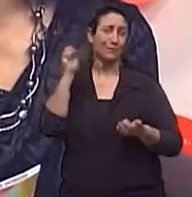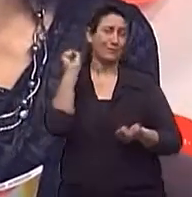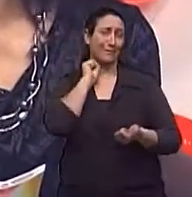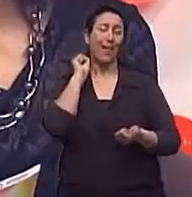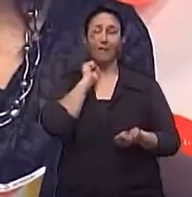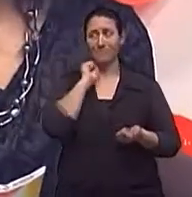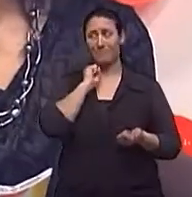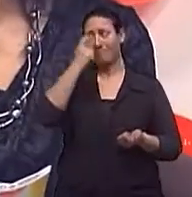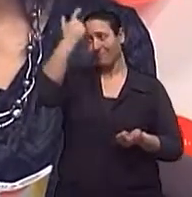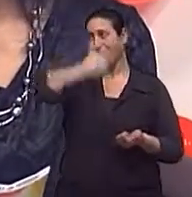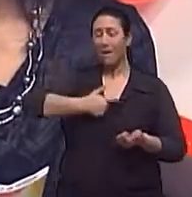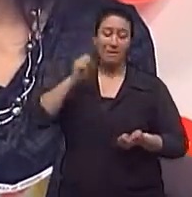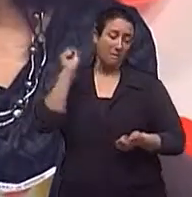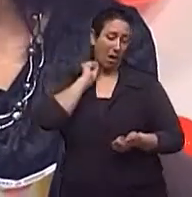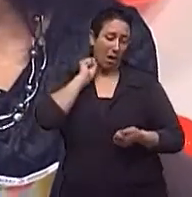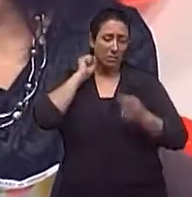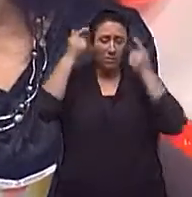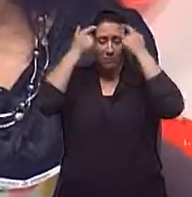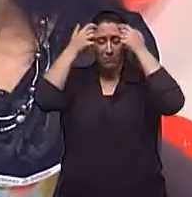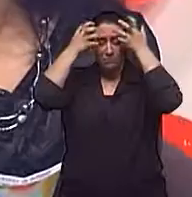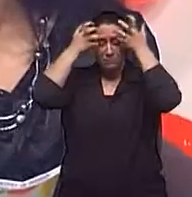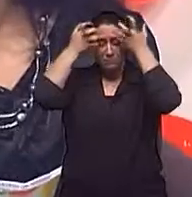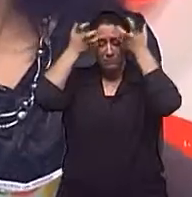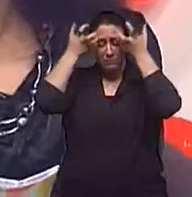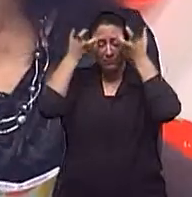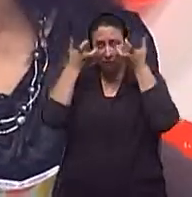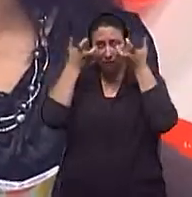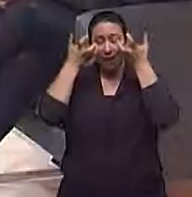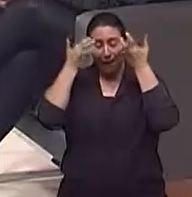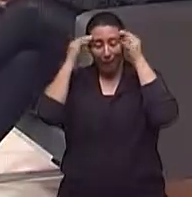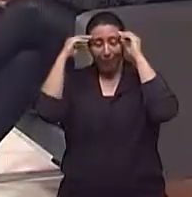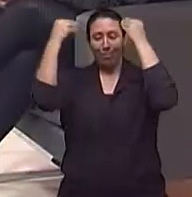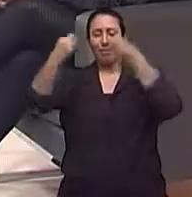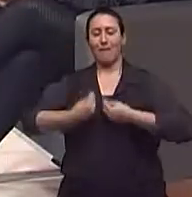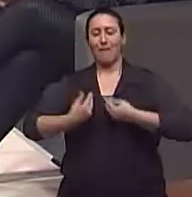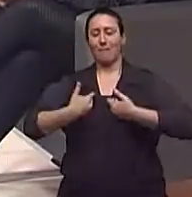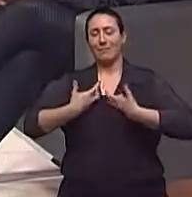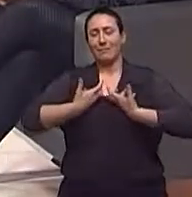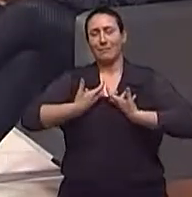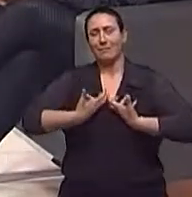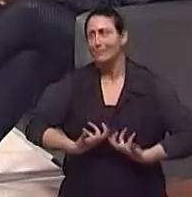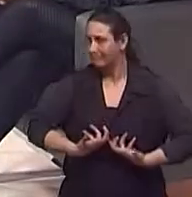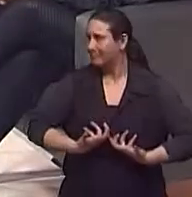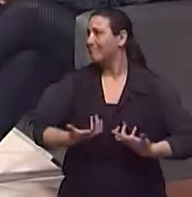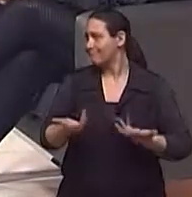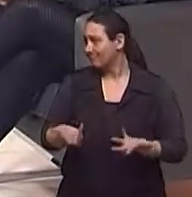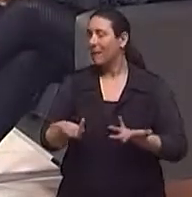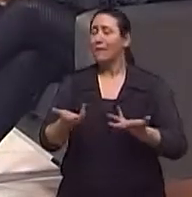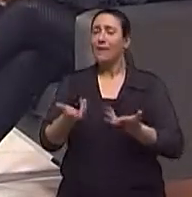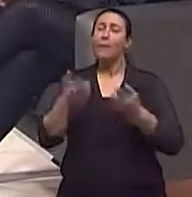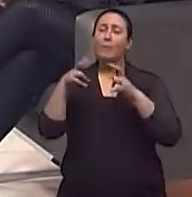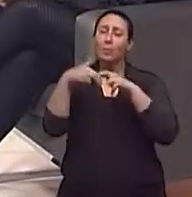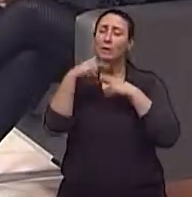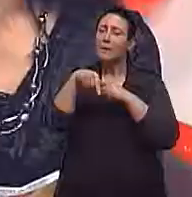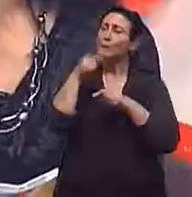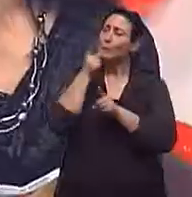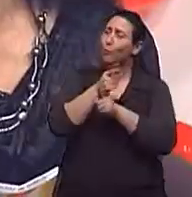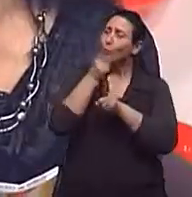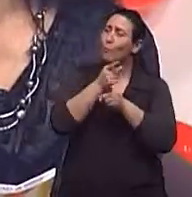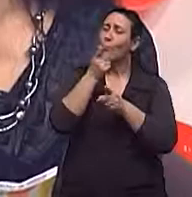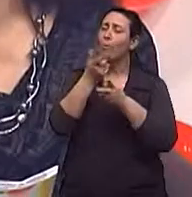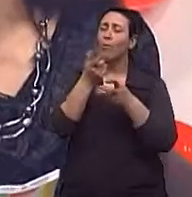mental adoece o corpo e passa a ser uma doença física né E essa essa descoberta